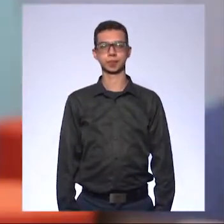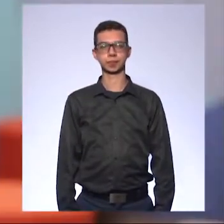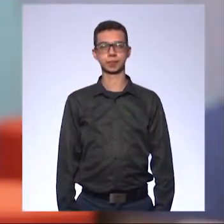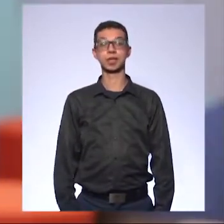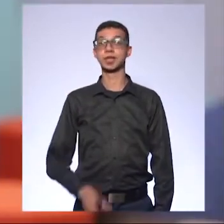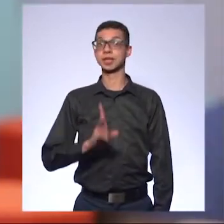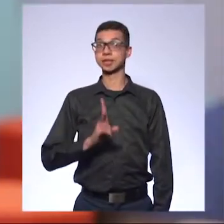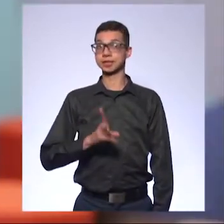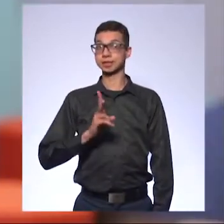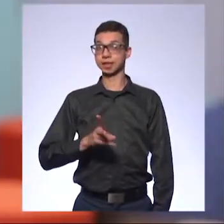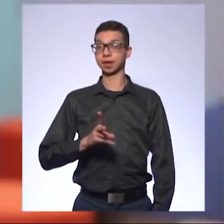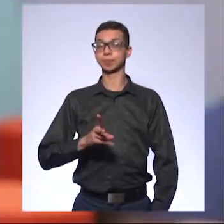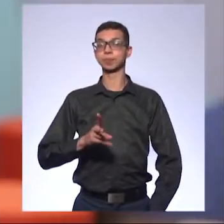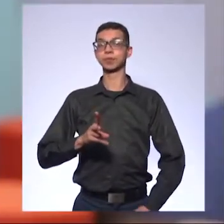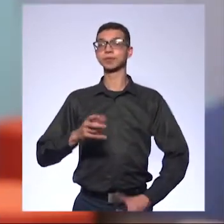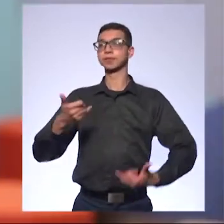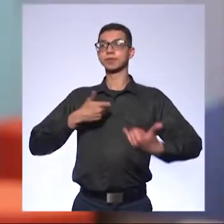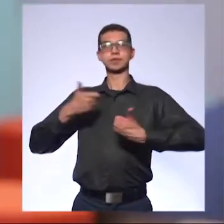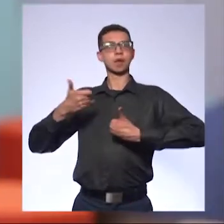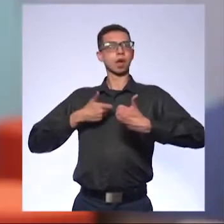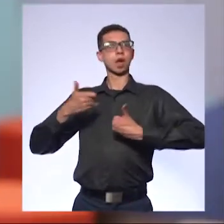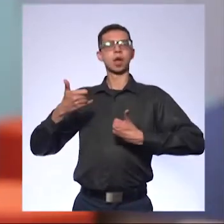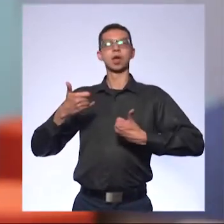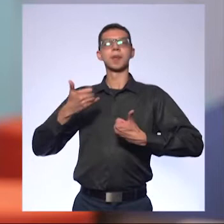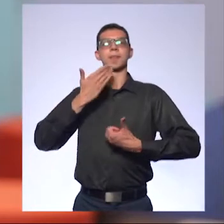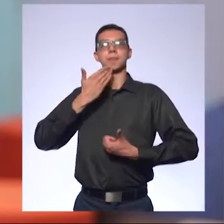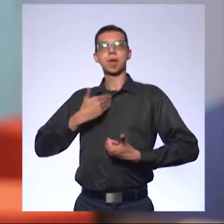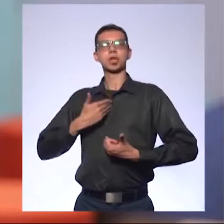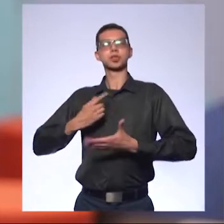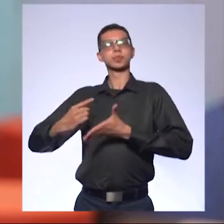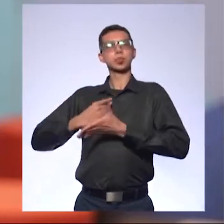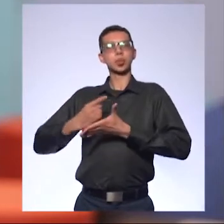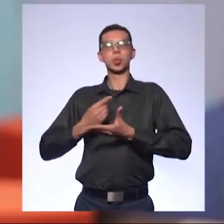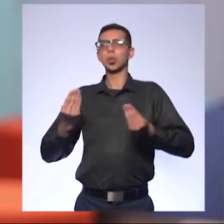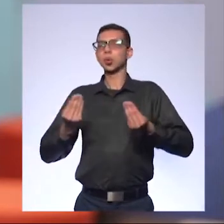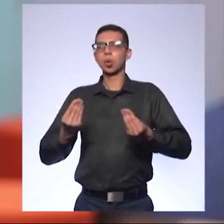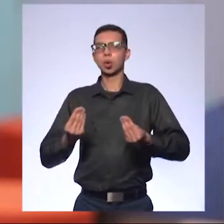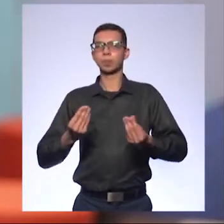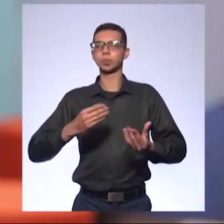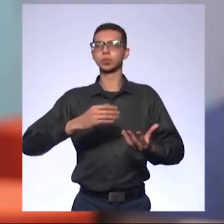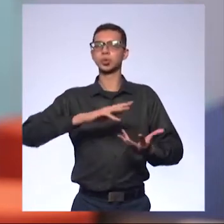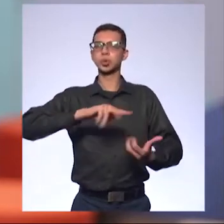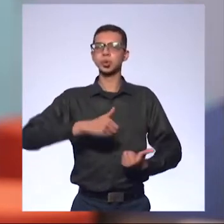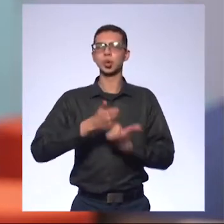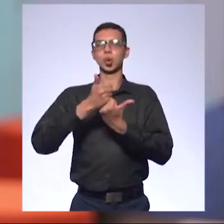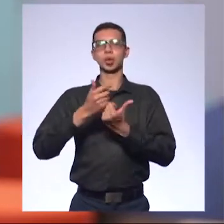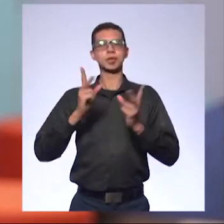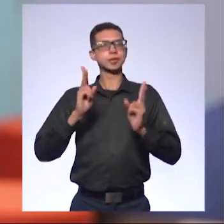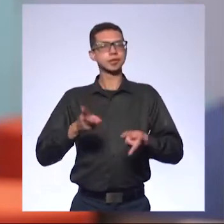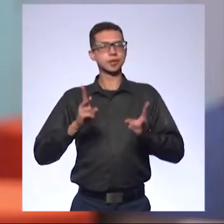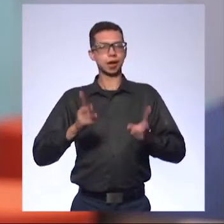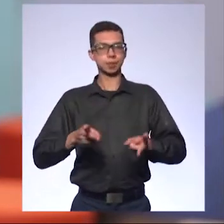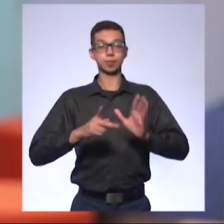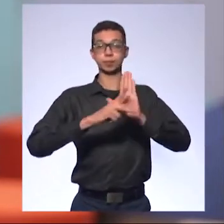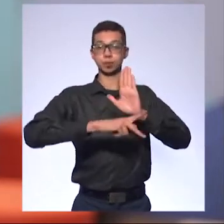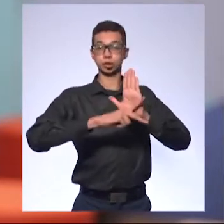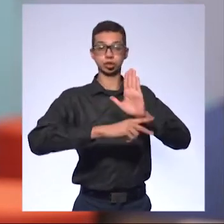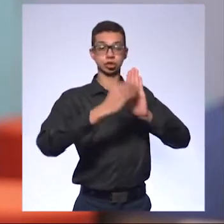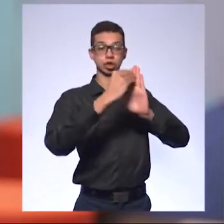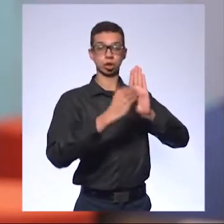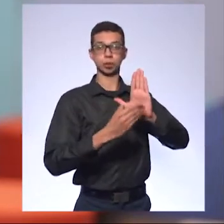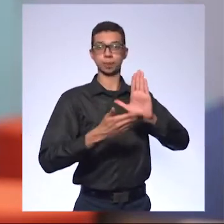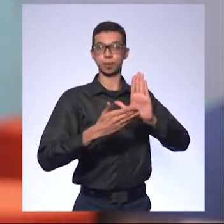mais pedidos de como integrar a sustentabilidade dentro de um projeto comercial, dentro de uma proposta de valor e como trabalhar isso